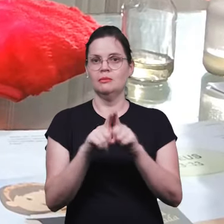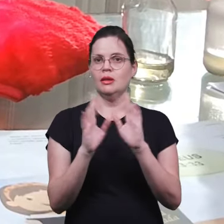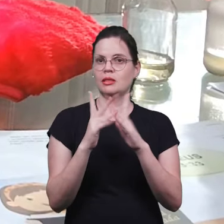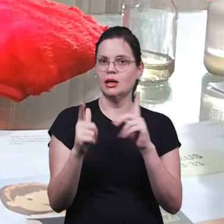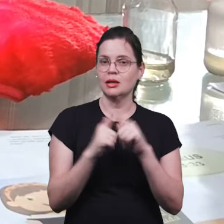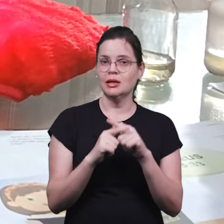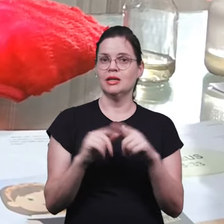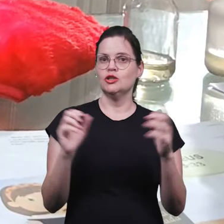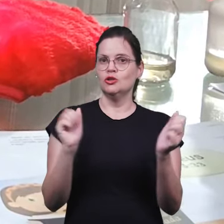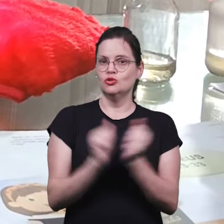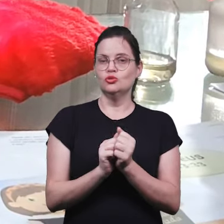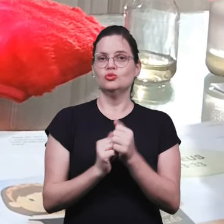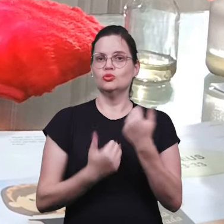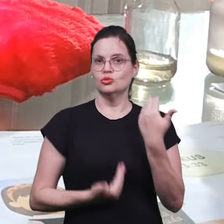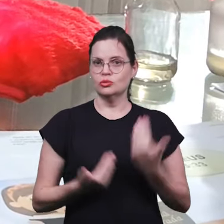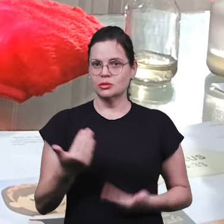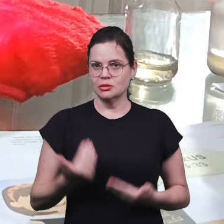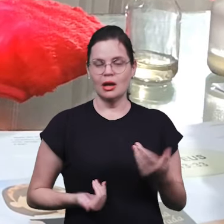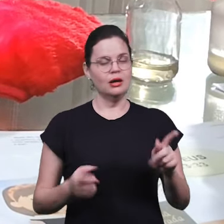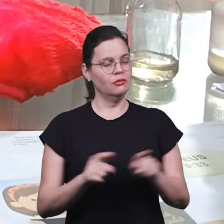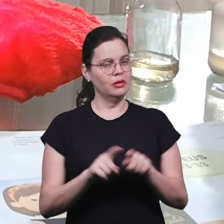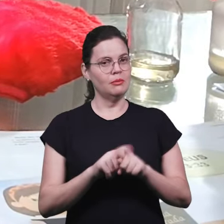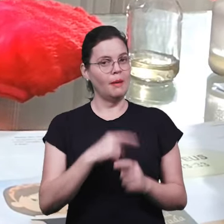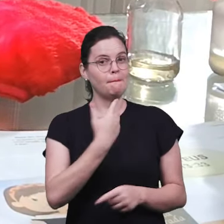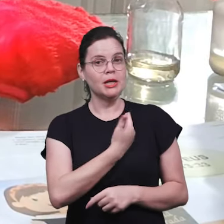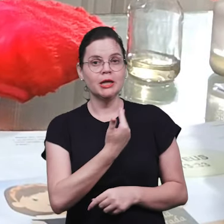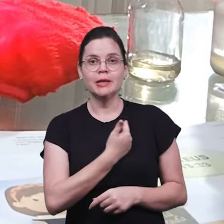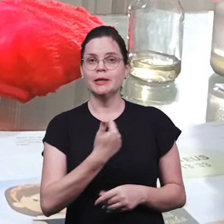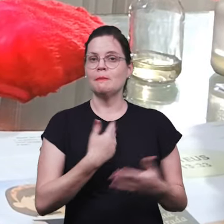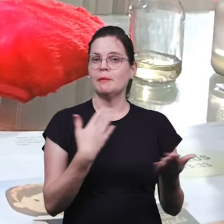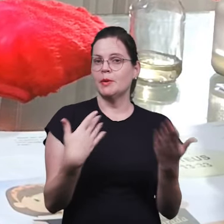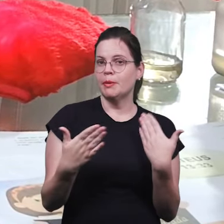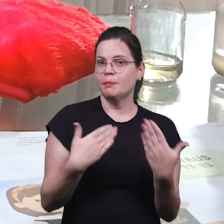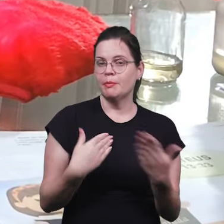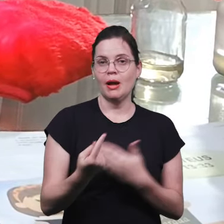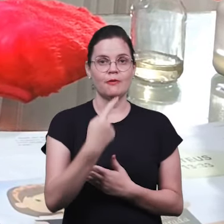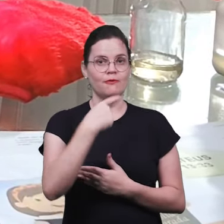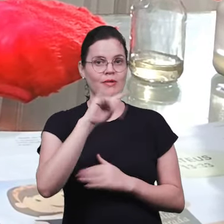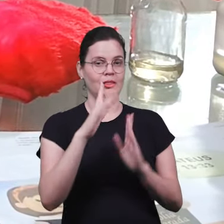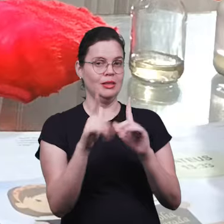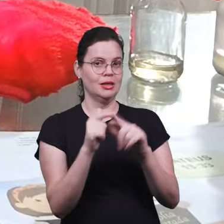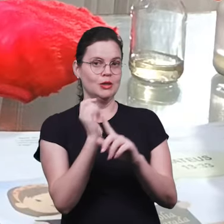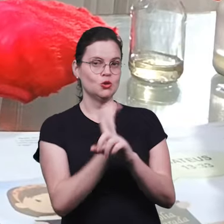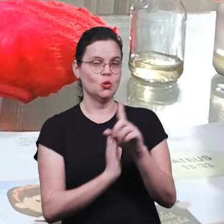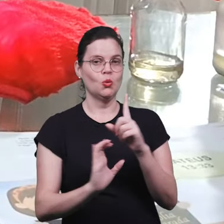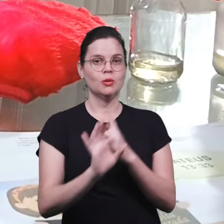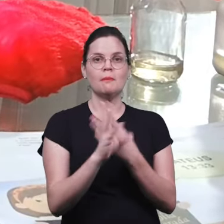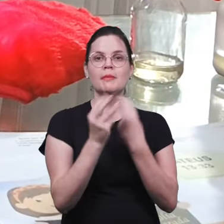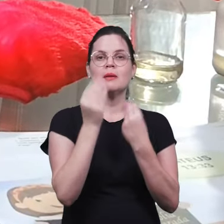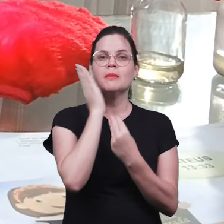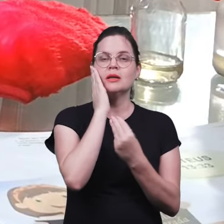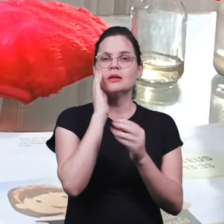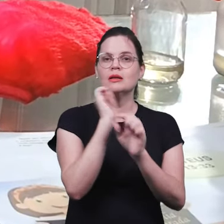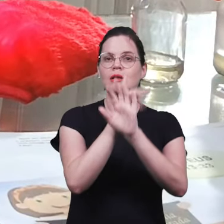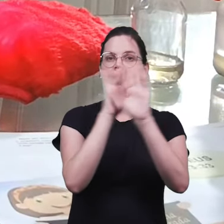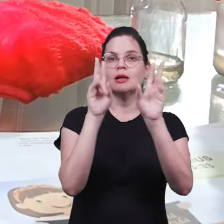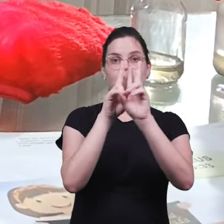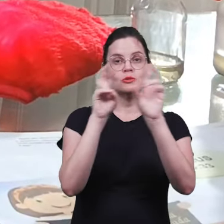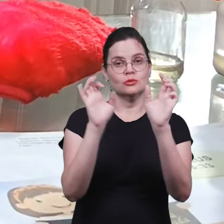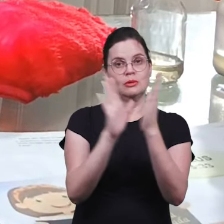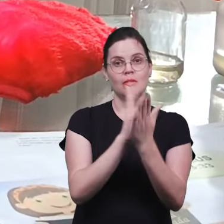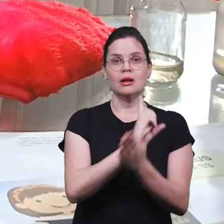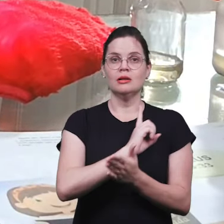igreja, né, junto ao corpo, aos nossos, né, amigos na igreja, os servos do Senhor que vão ali em busca de entender mais, de crescer mais